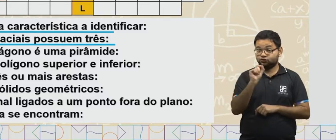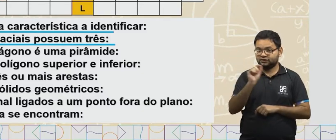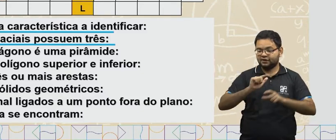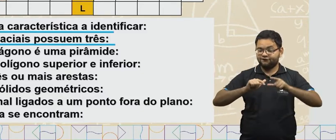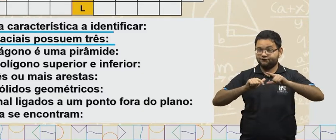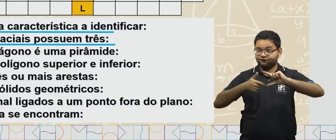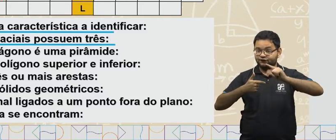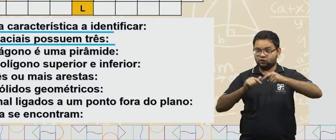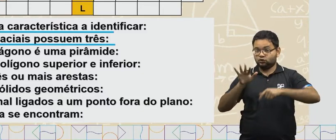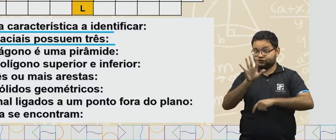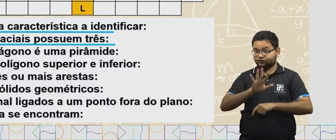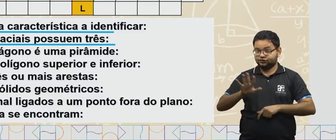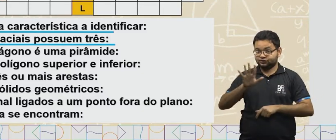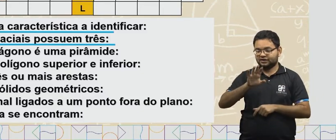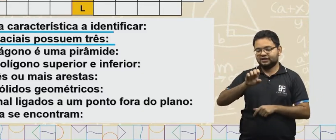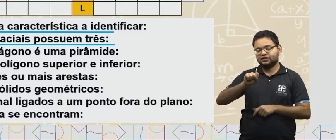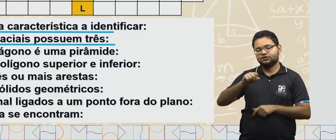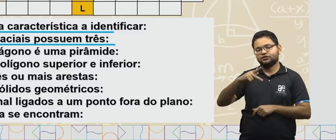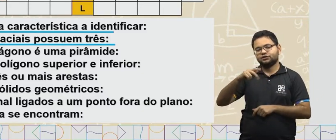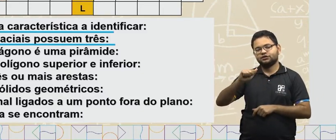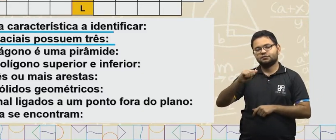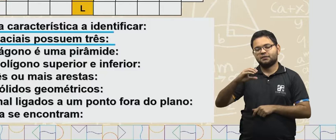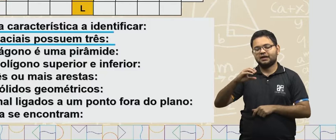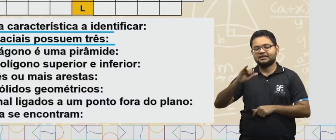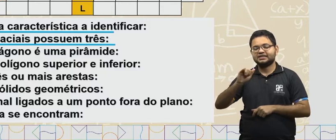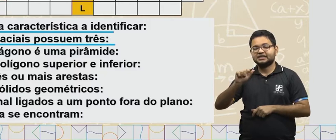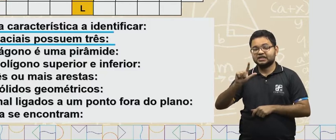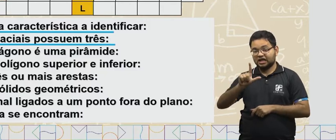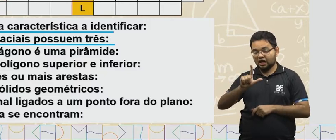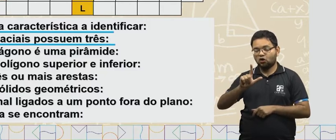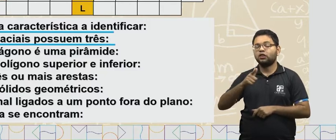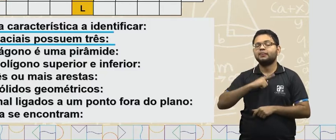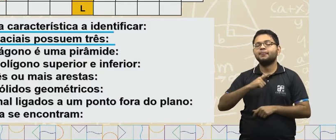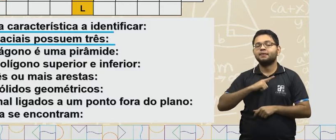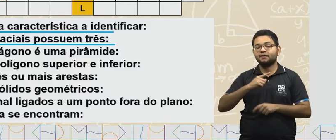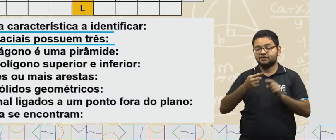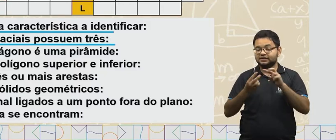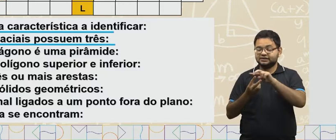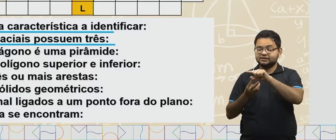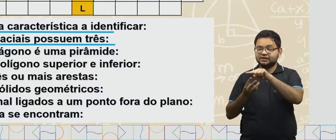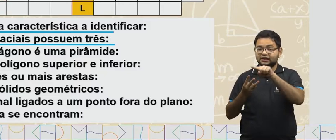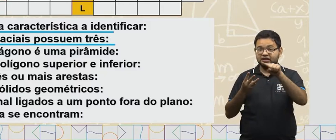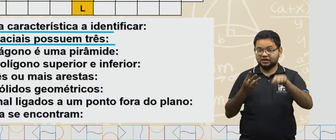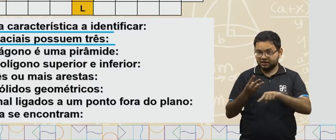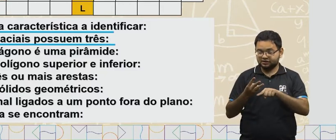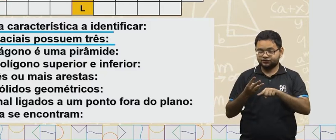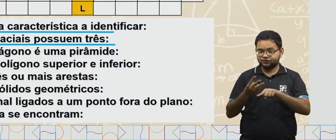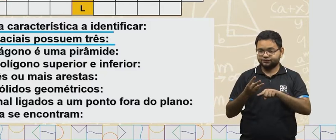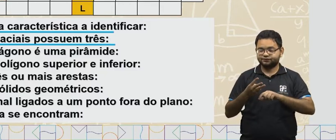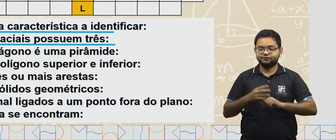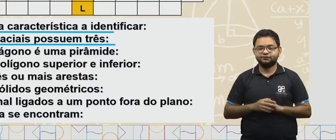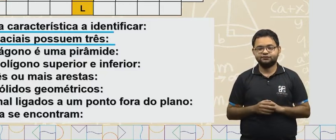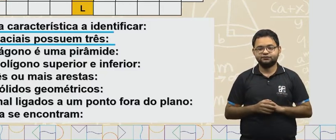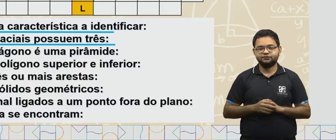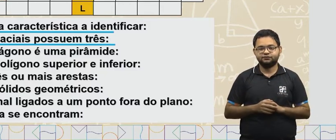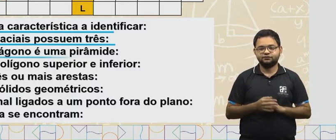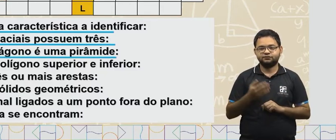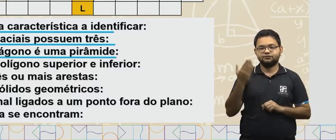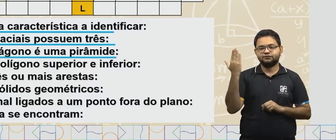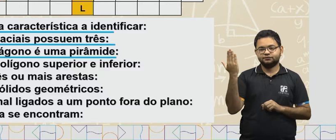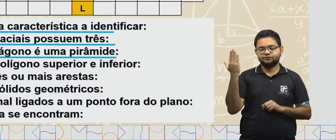esqueça, as figuras espaciais, as figuras sólidas, elas possuem 3 dimensões. Letra